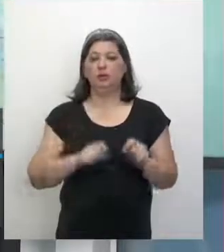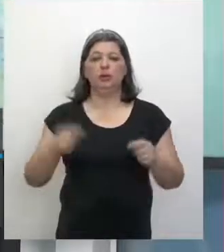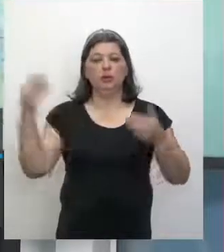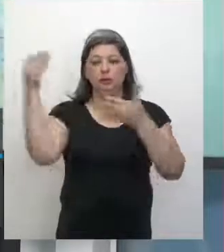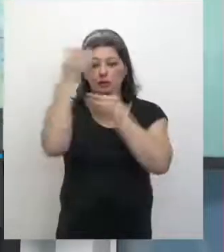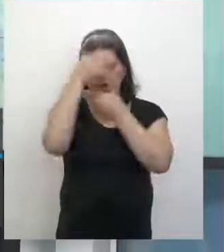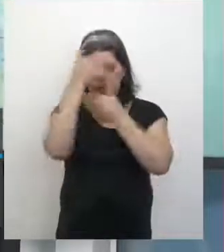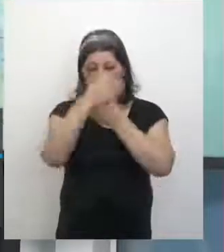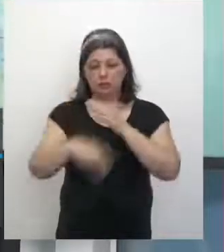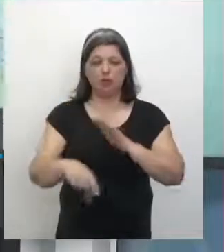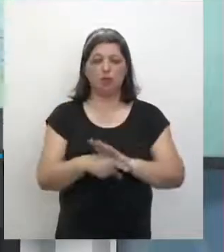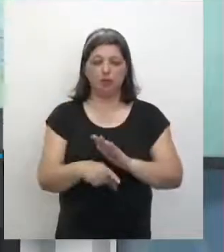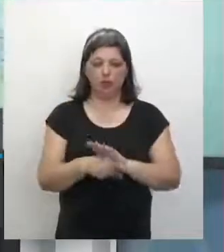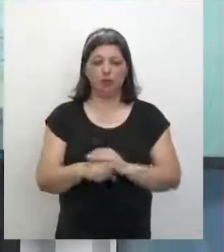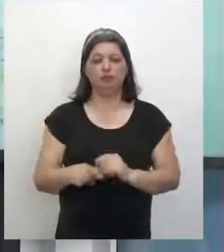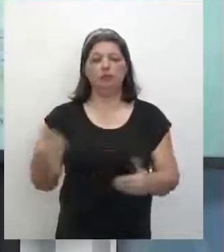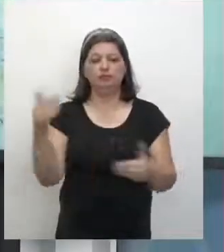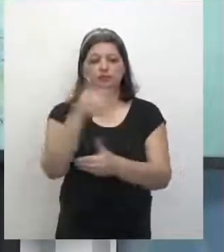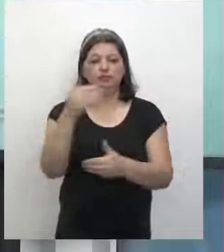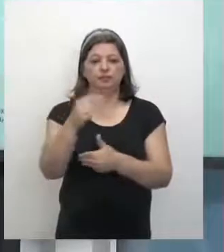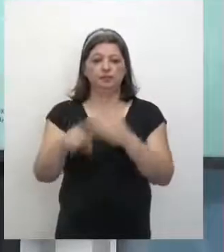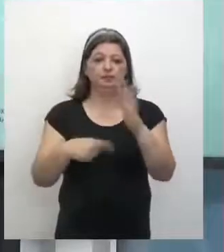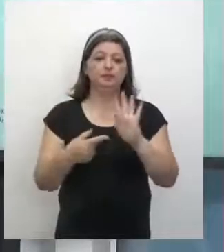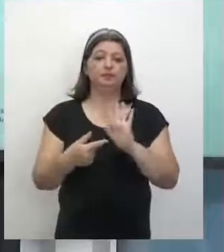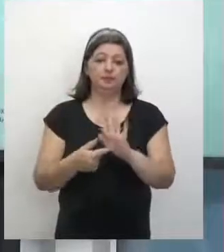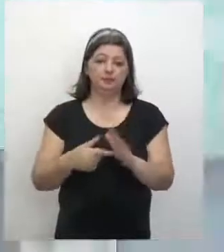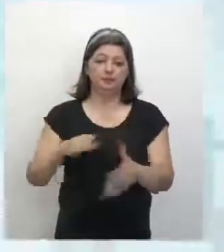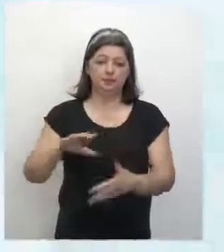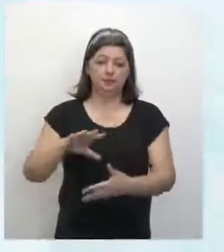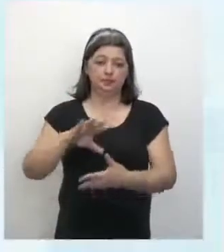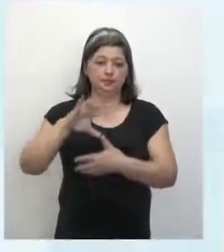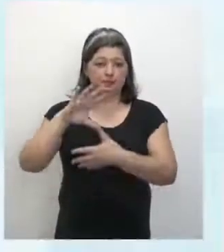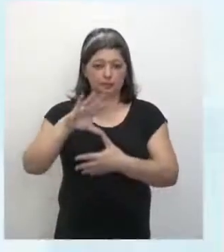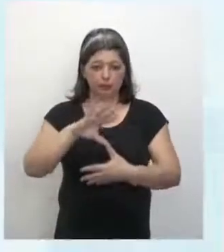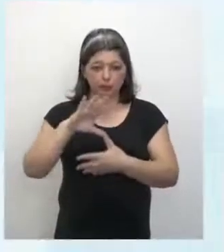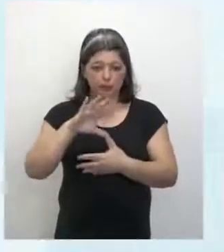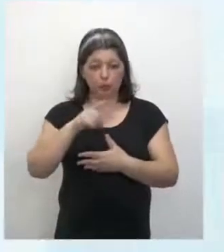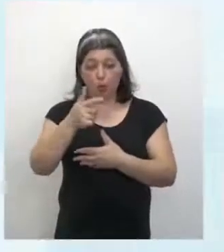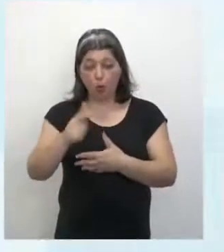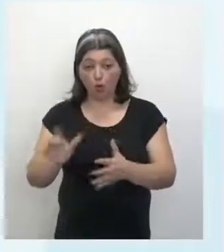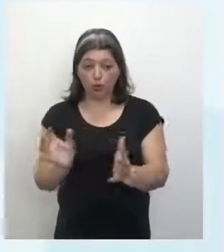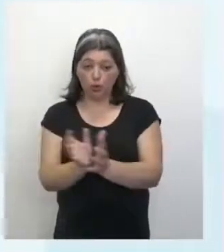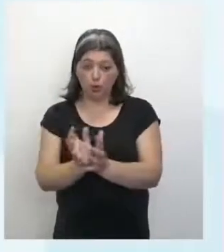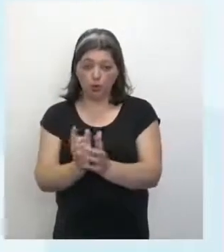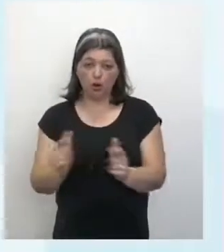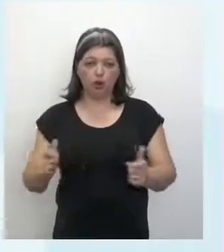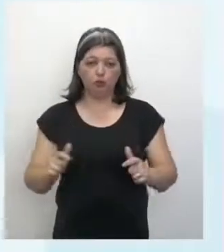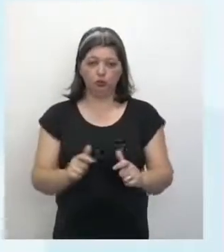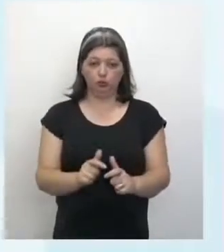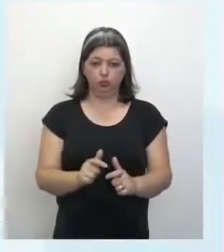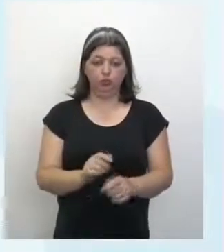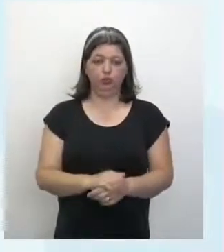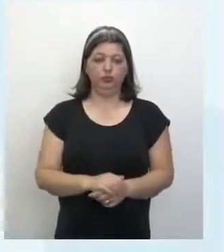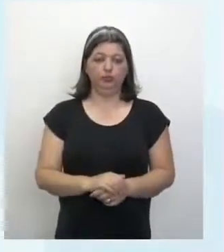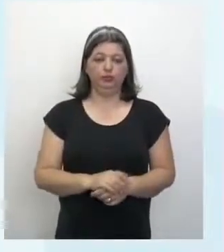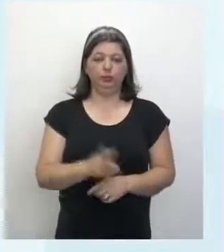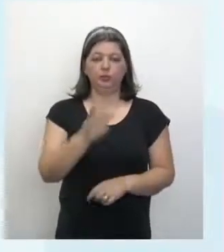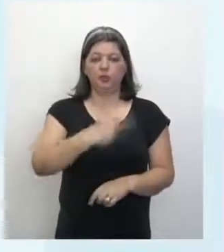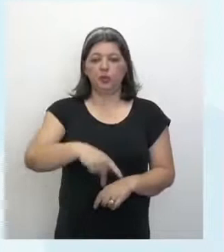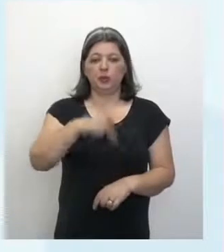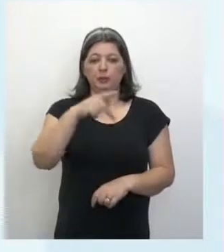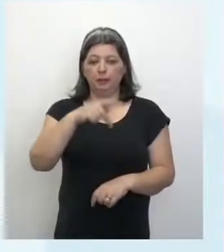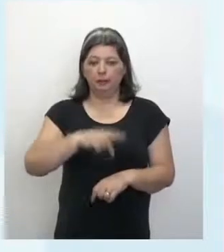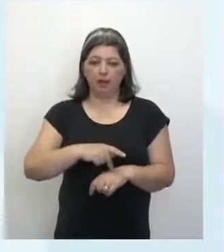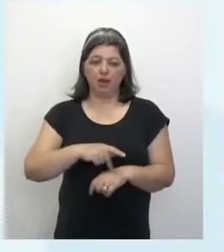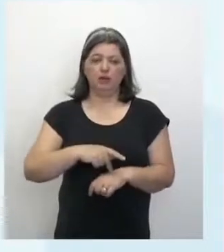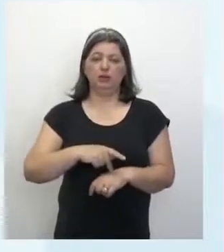tá? Vamos lá para a próxima tela, que a gente vai ver né, uma outra minoria, que é o que nós chamamos aí do País Basco, né, que